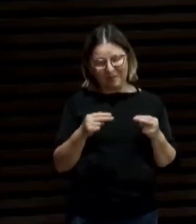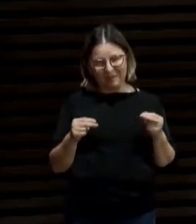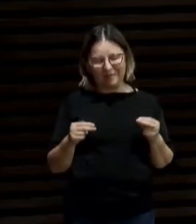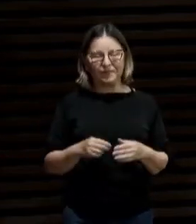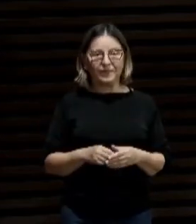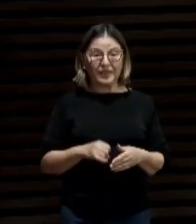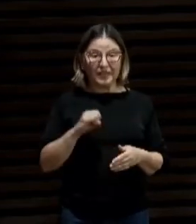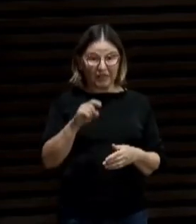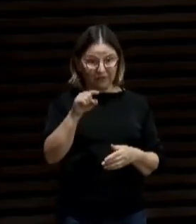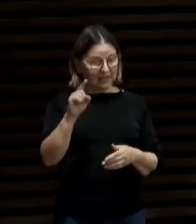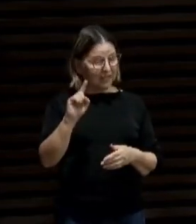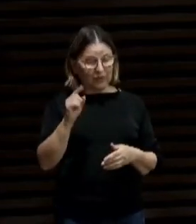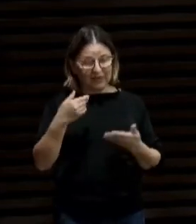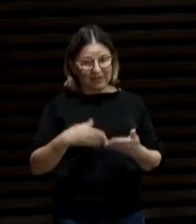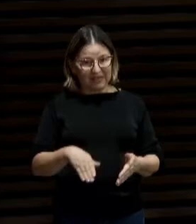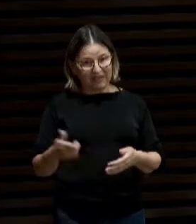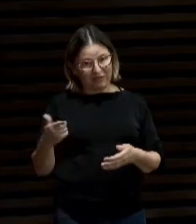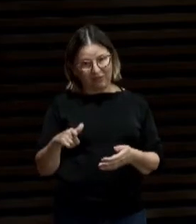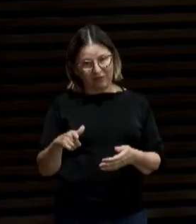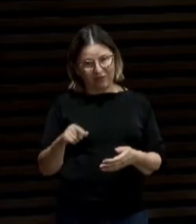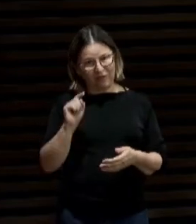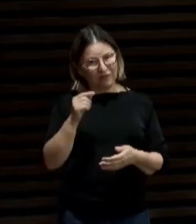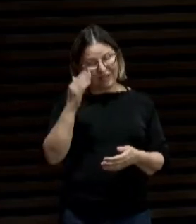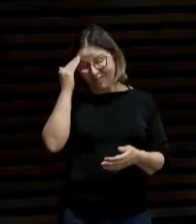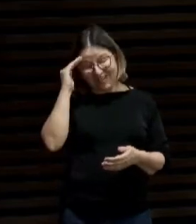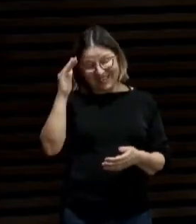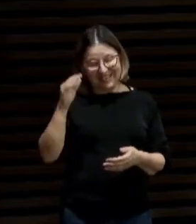Se você não nasceu de novo ainda, você não tem nem ideia do que eu estou falando.